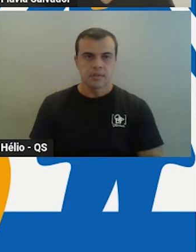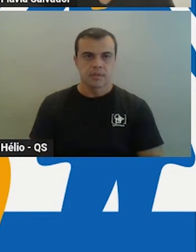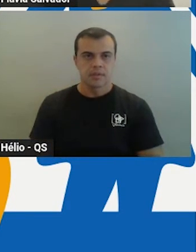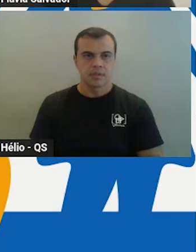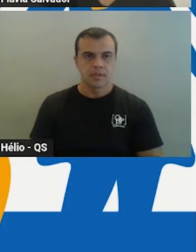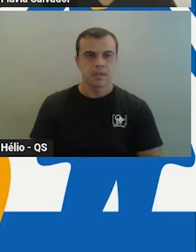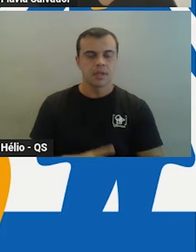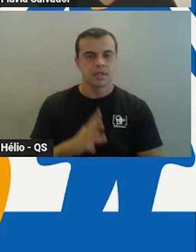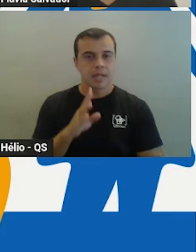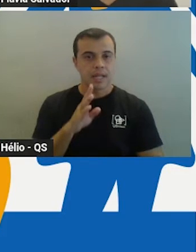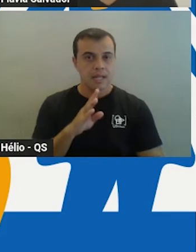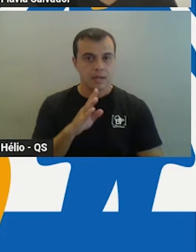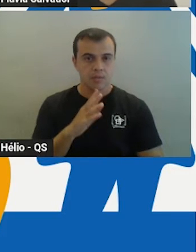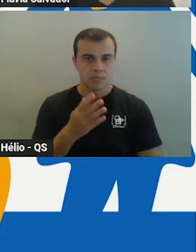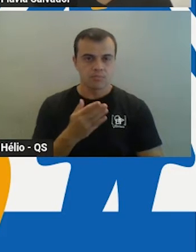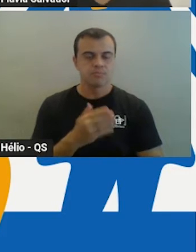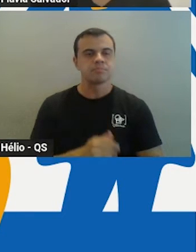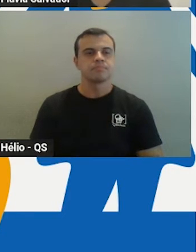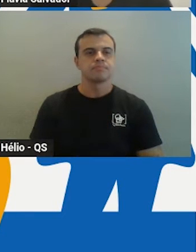tem um negócio que é muito legal.